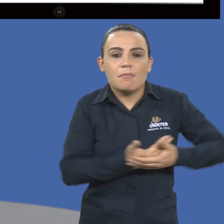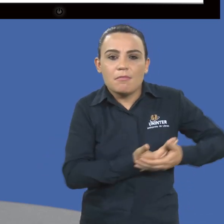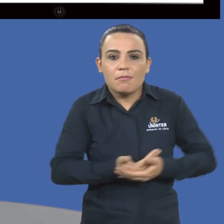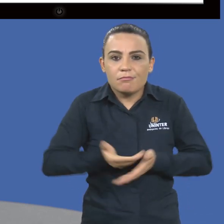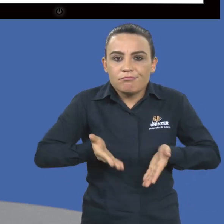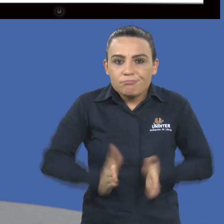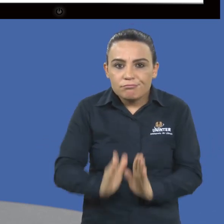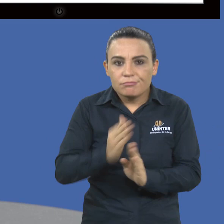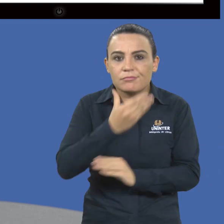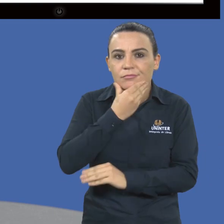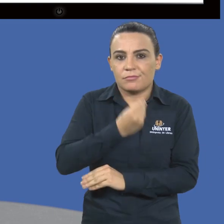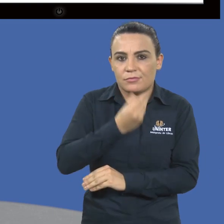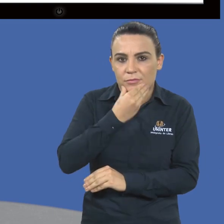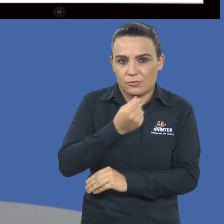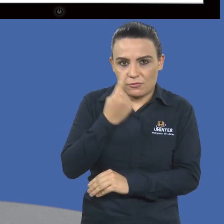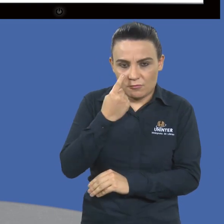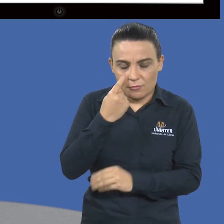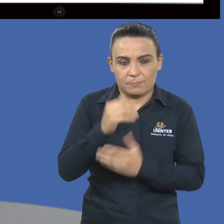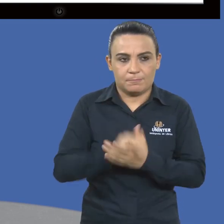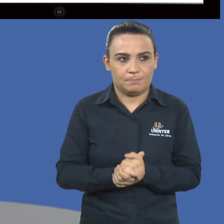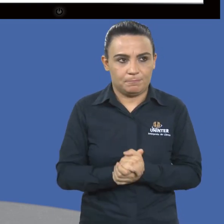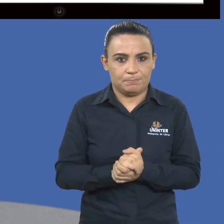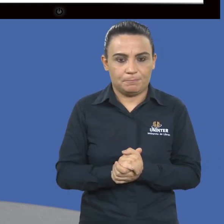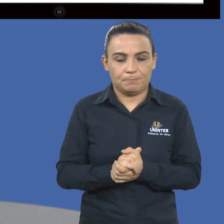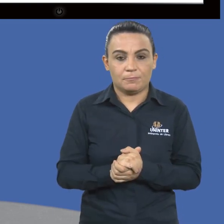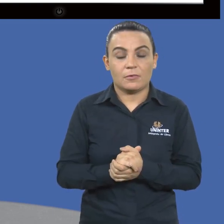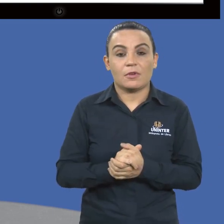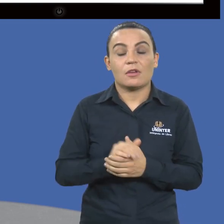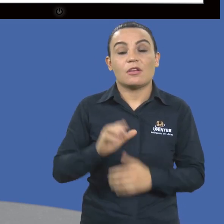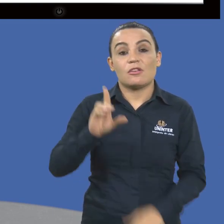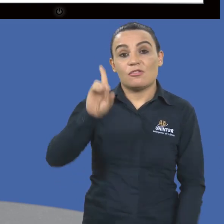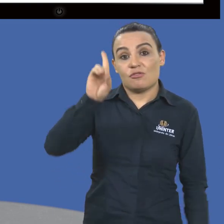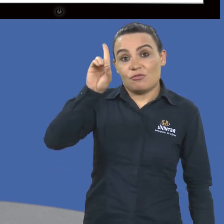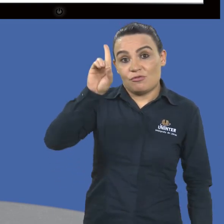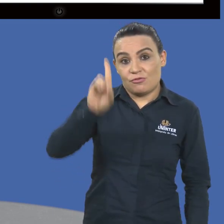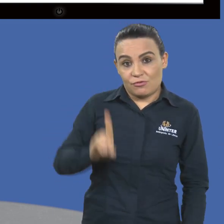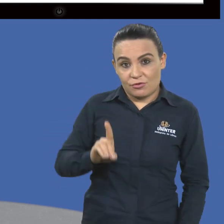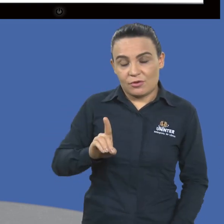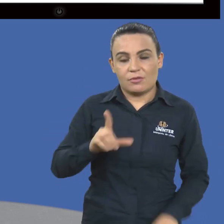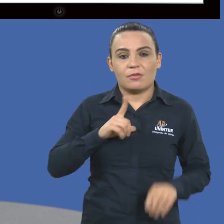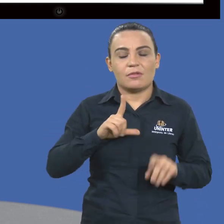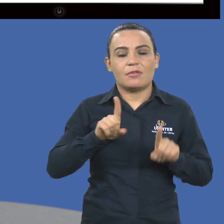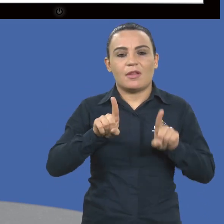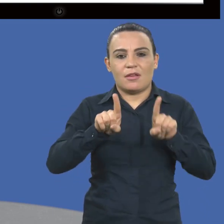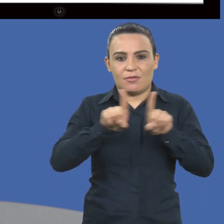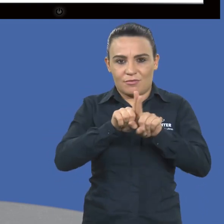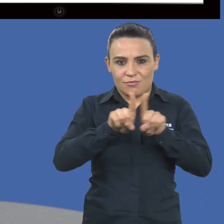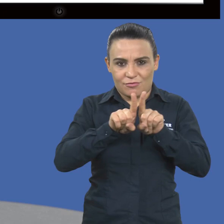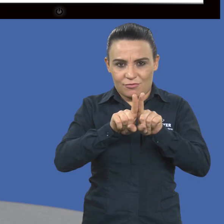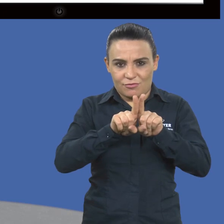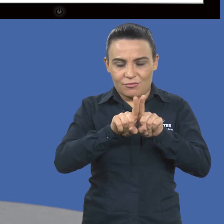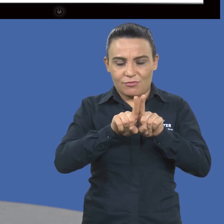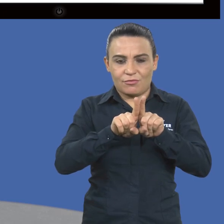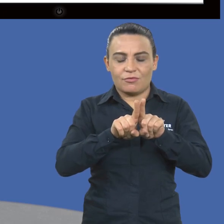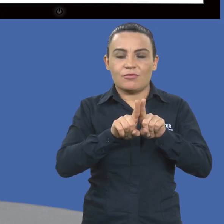cariótipo masculino normal, onde no canto inferior direito nós temos um